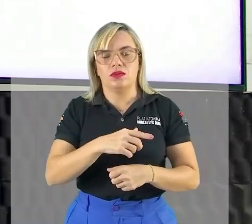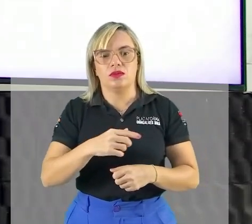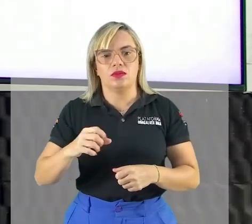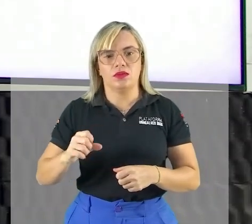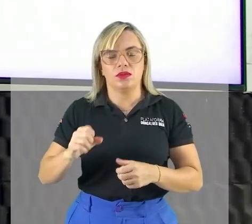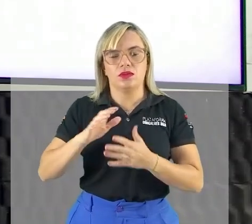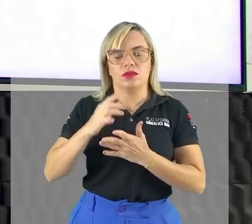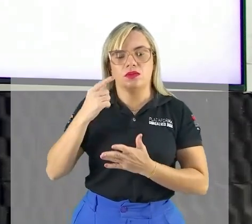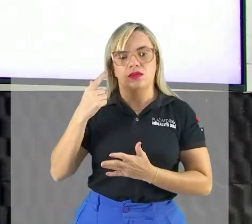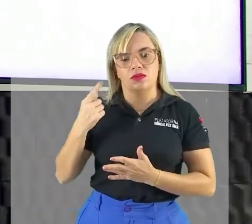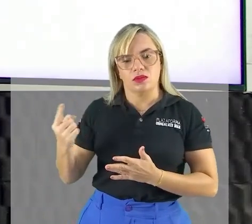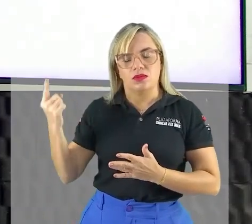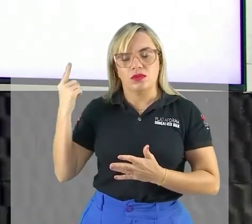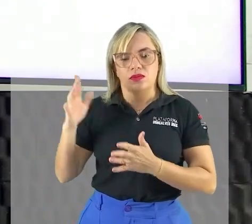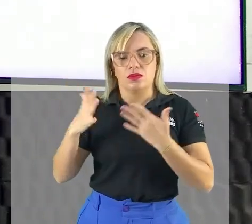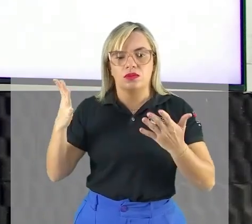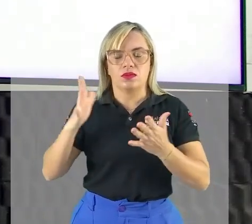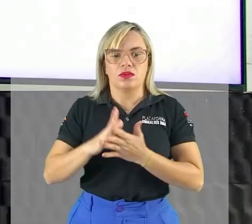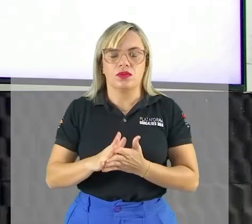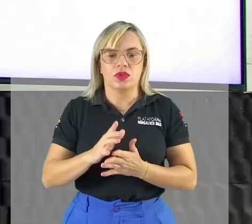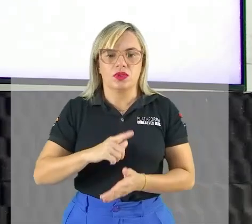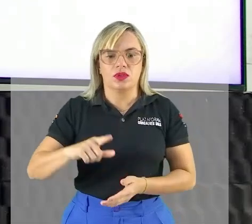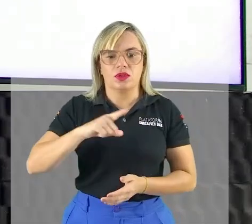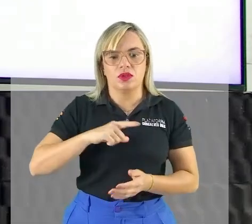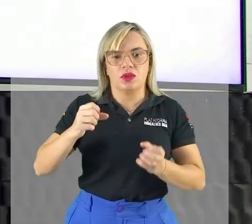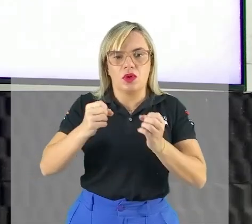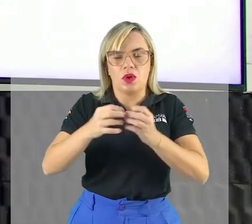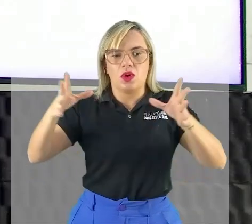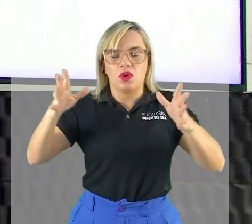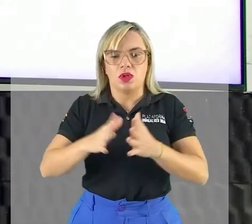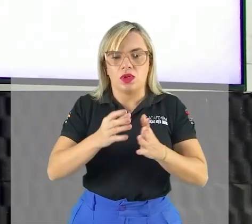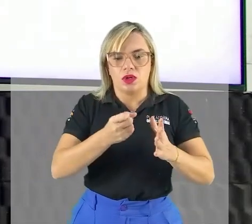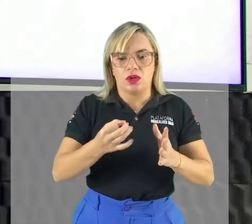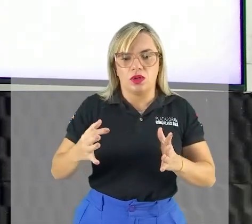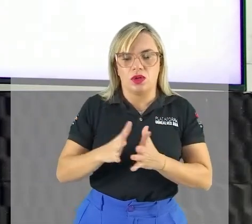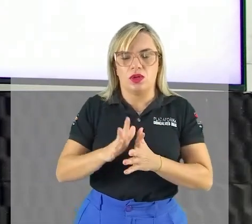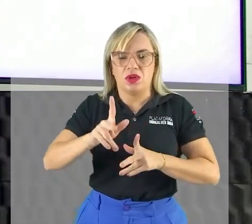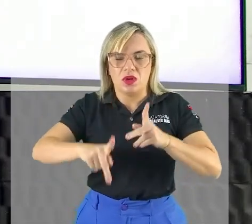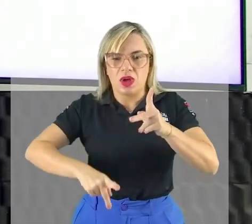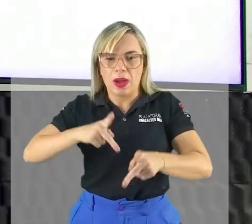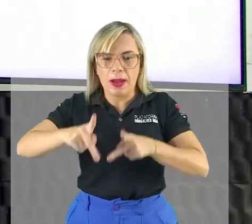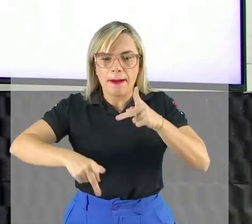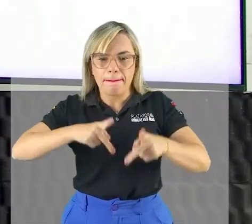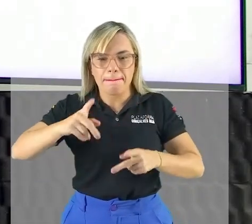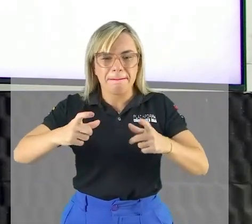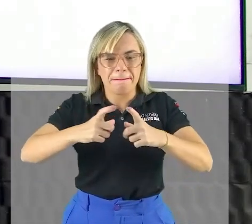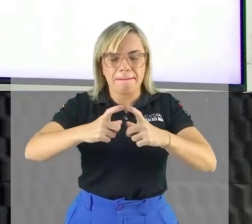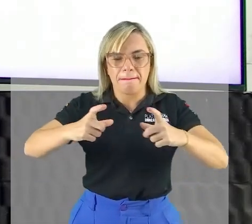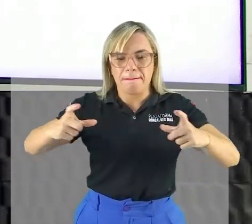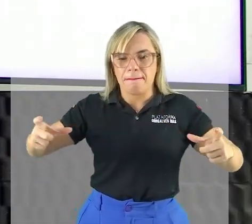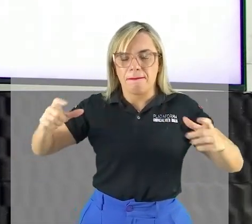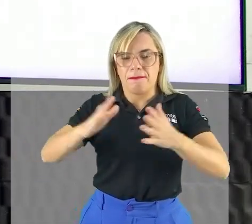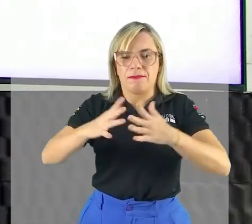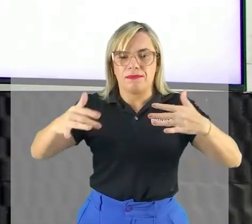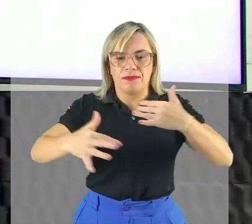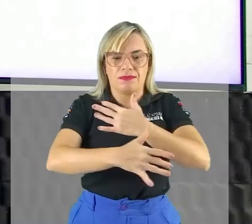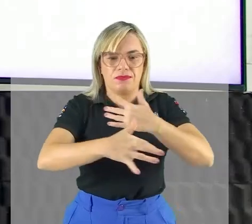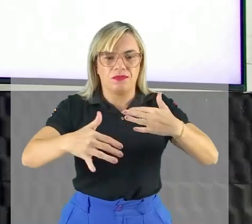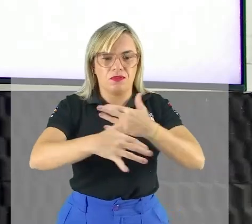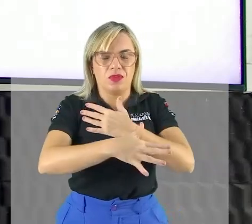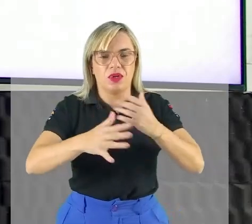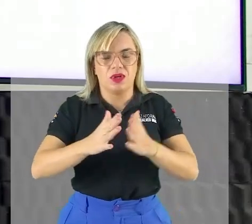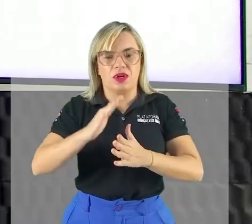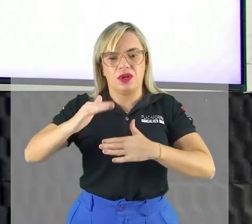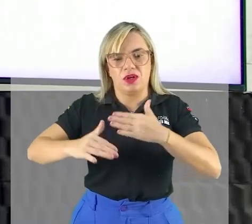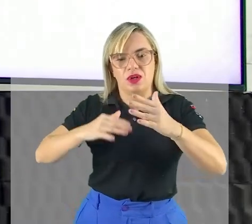aqui a no R Janeiro já havia tido uma explosão populacional então cresceu demais né aqui as cidades cresceu demais